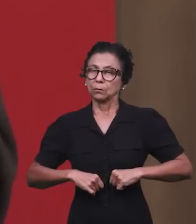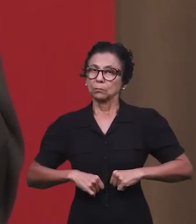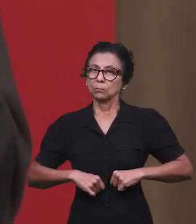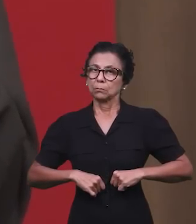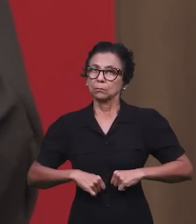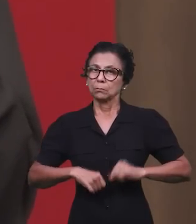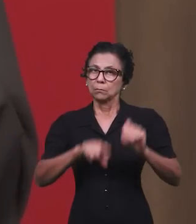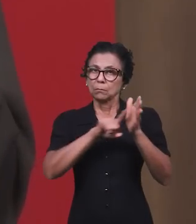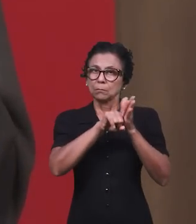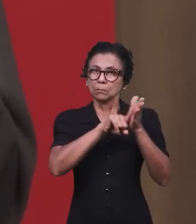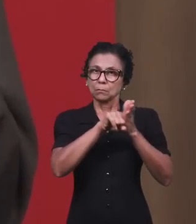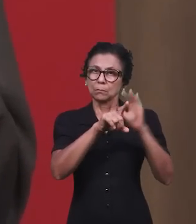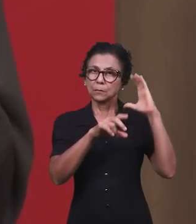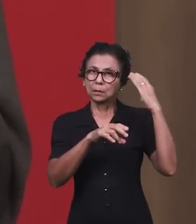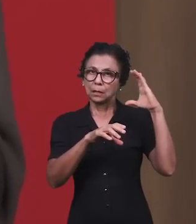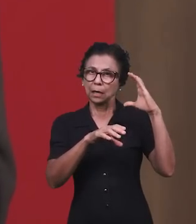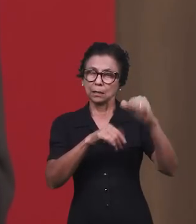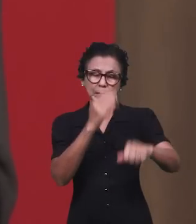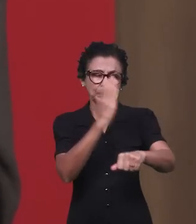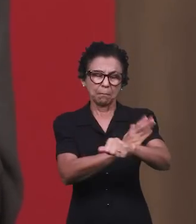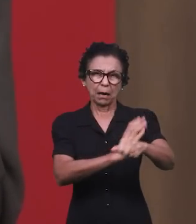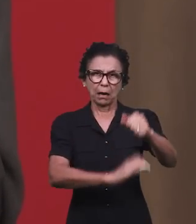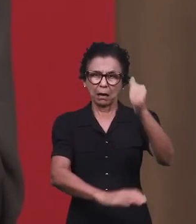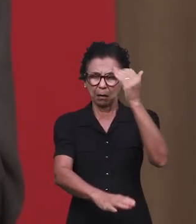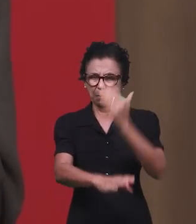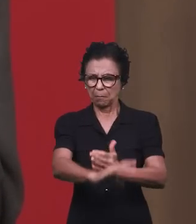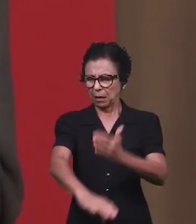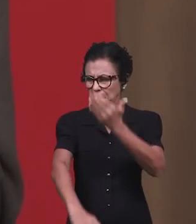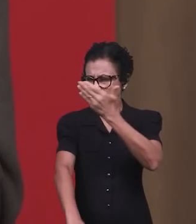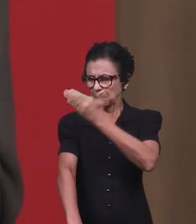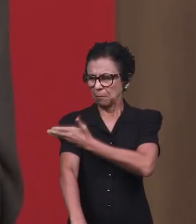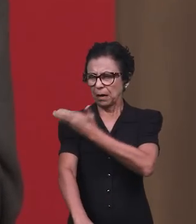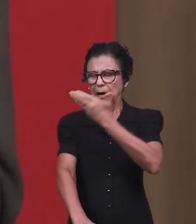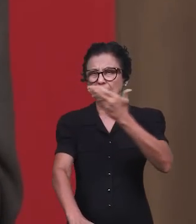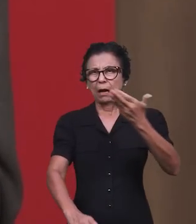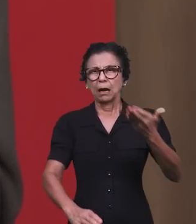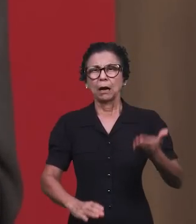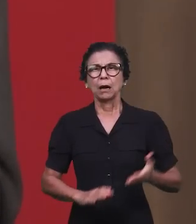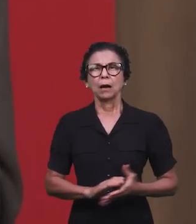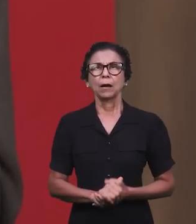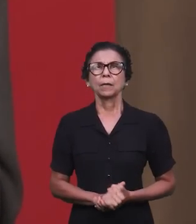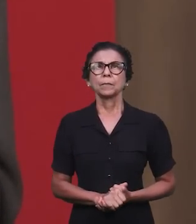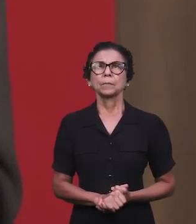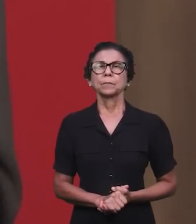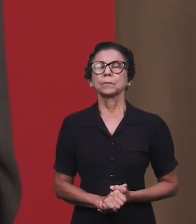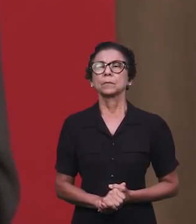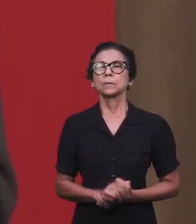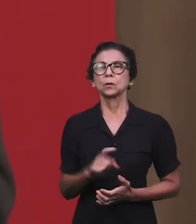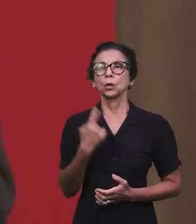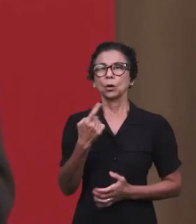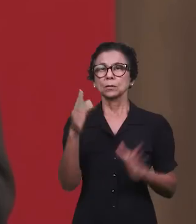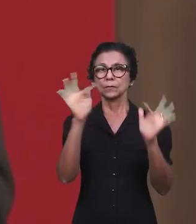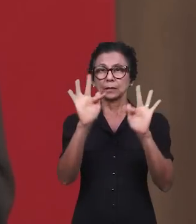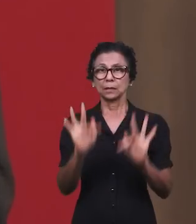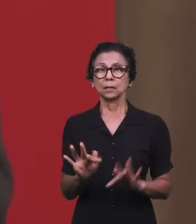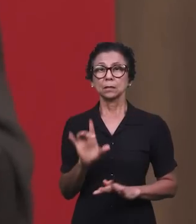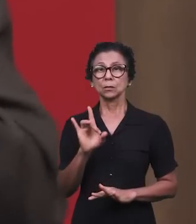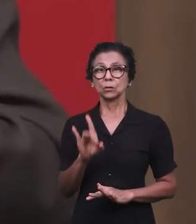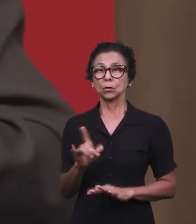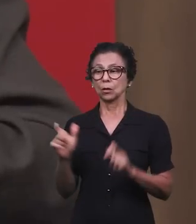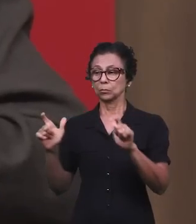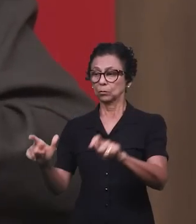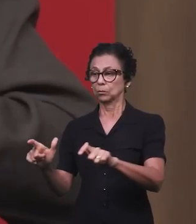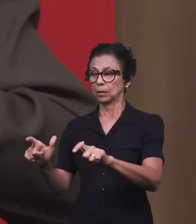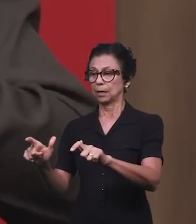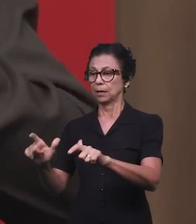disseram o seguinte: nós só seremos felizes na terra de Israel. Aí